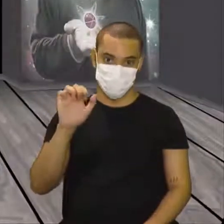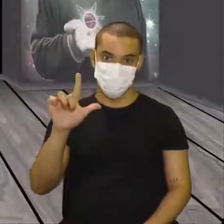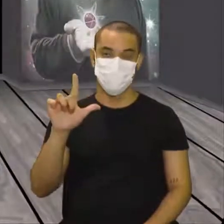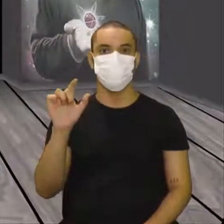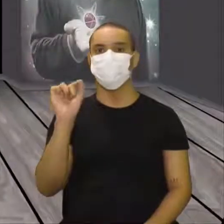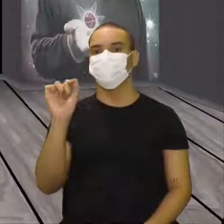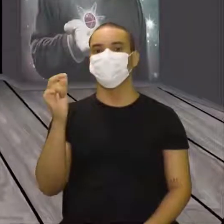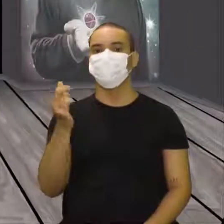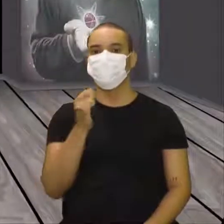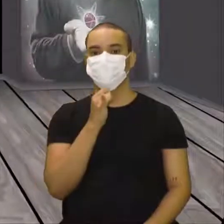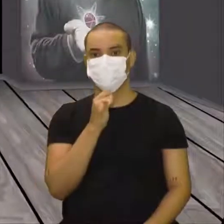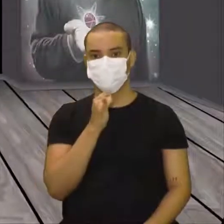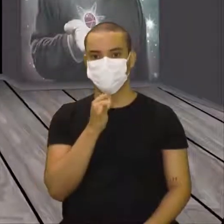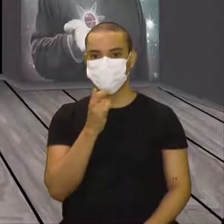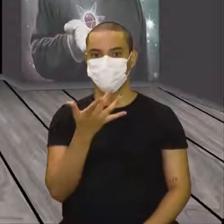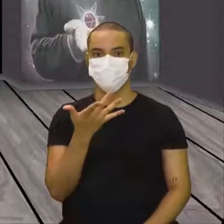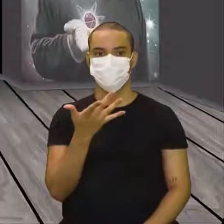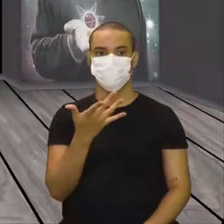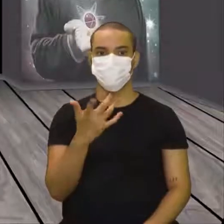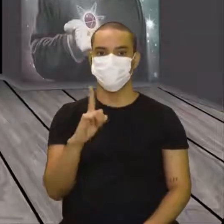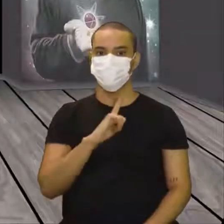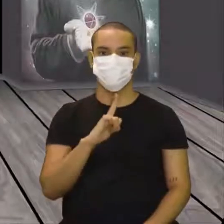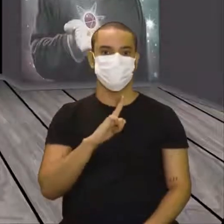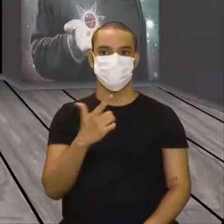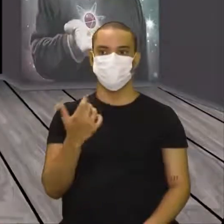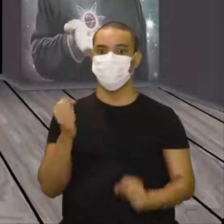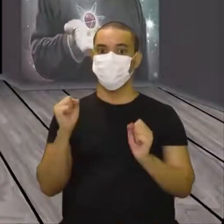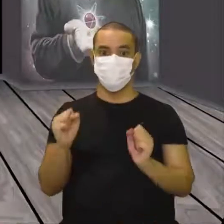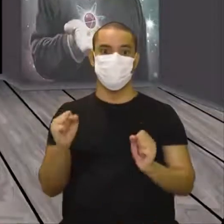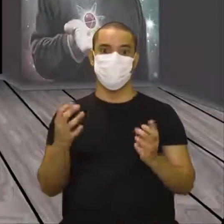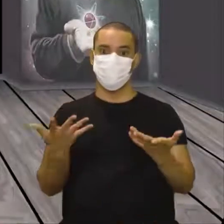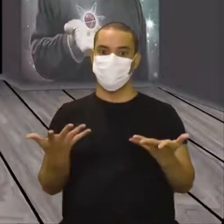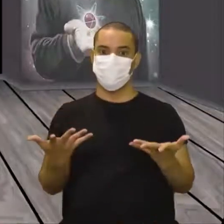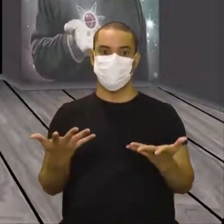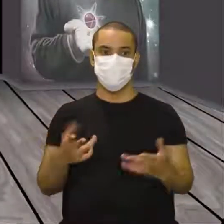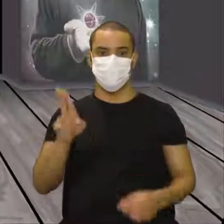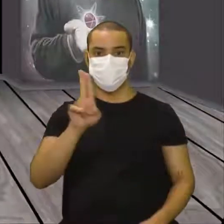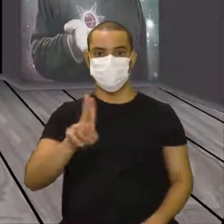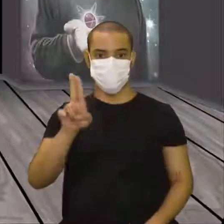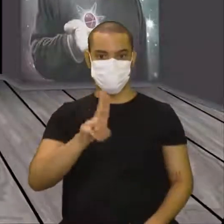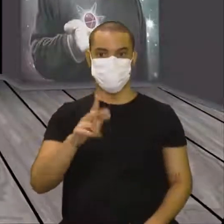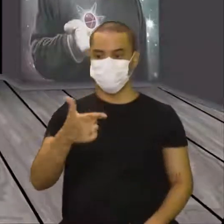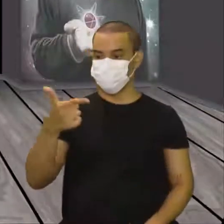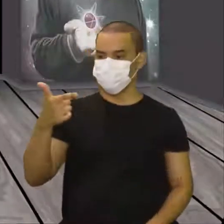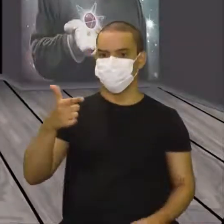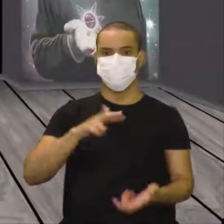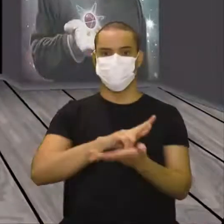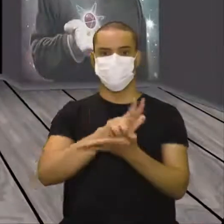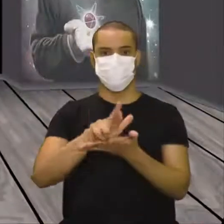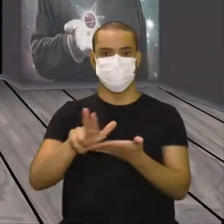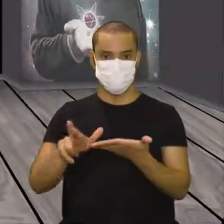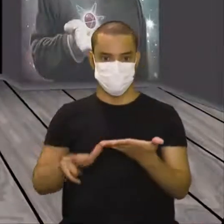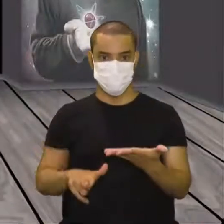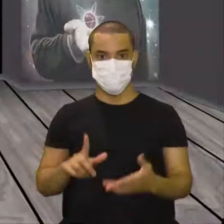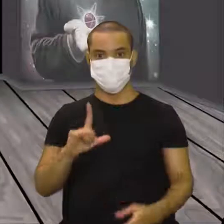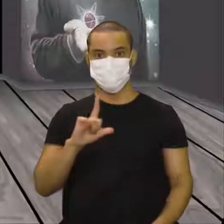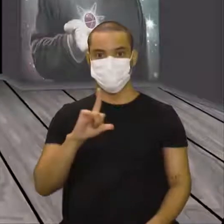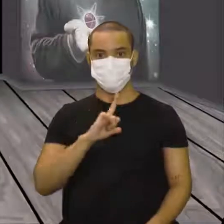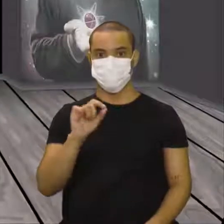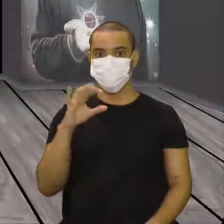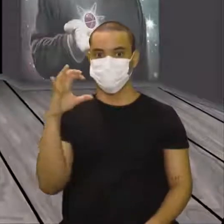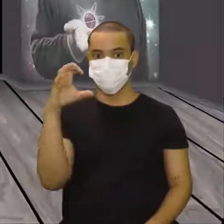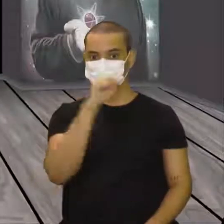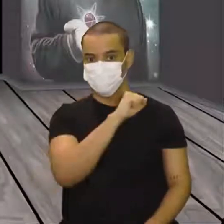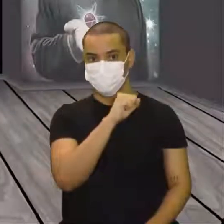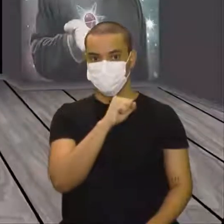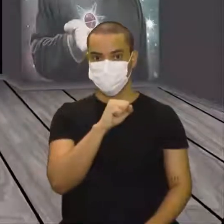né? O exemplo vai ter, vai aparecer uma arma, pode ser, mas pode ser usado para outras coisas também. Então, você acaba acelerando,